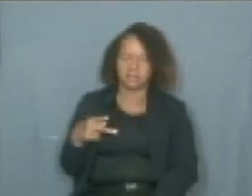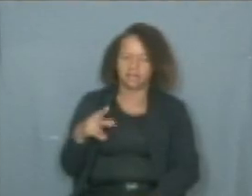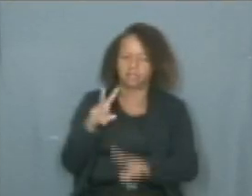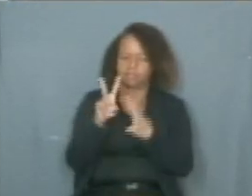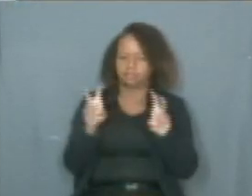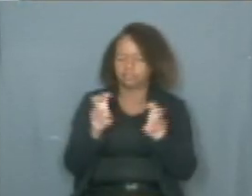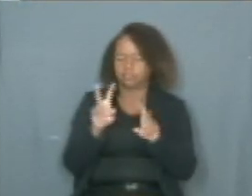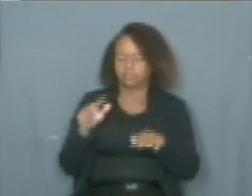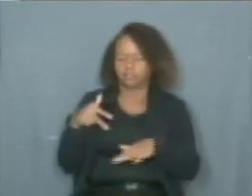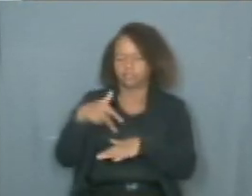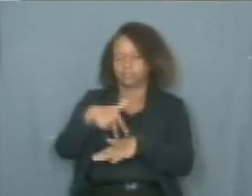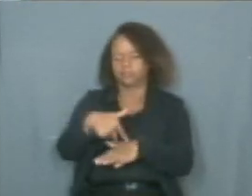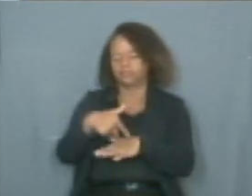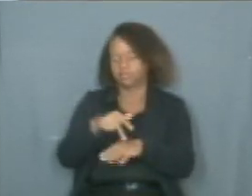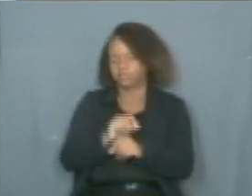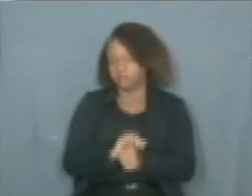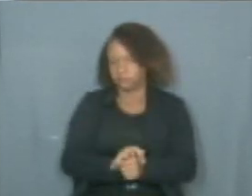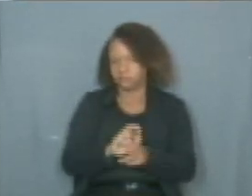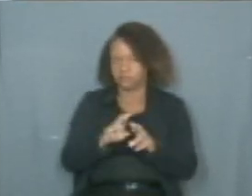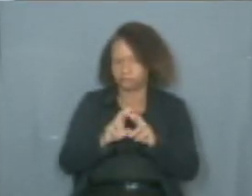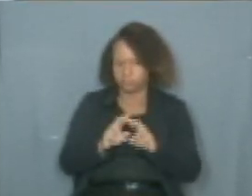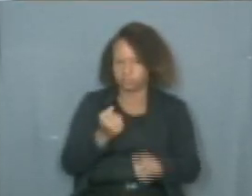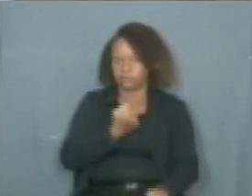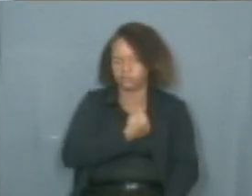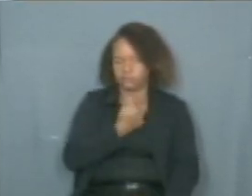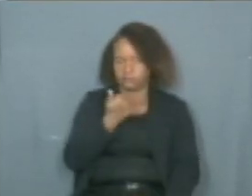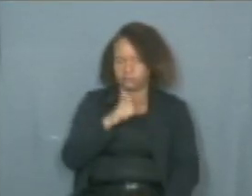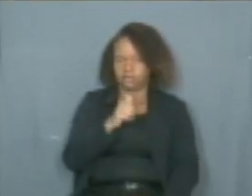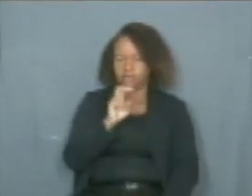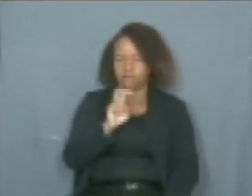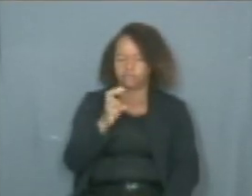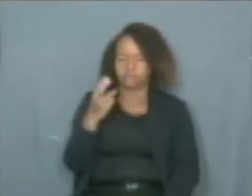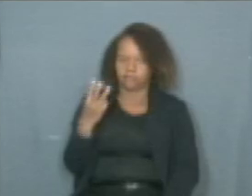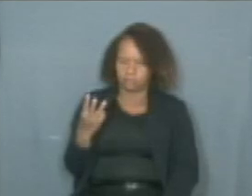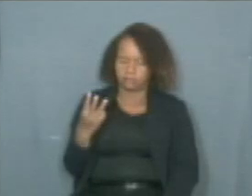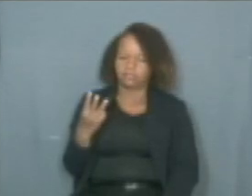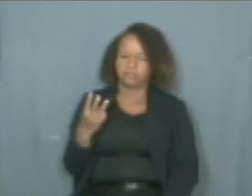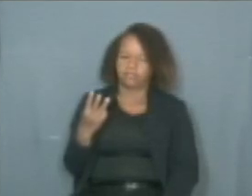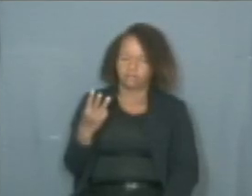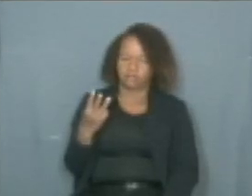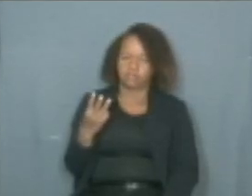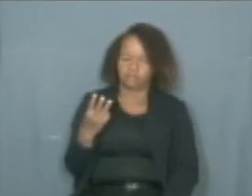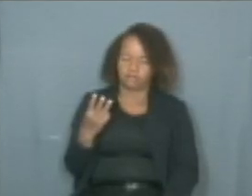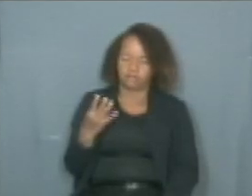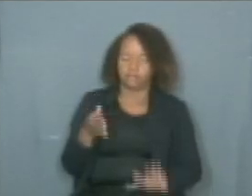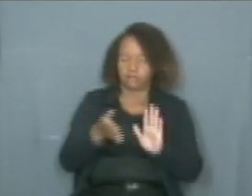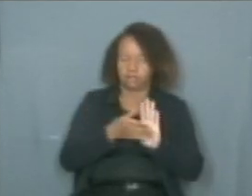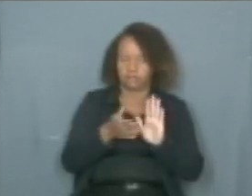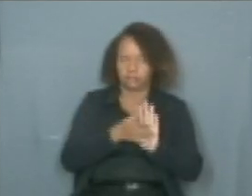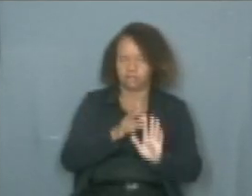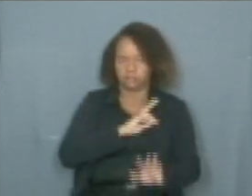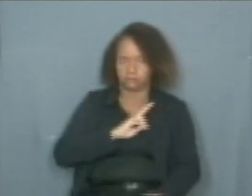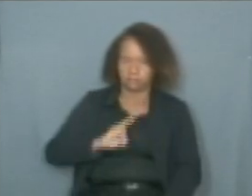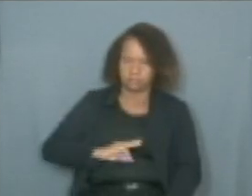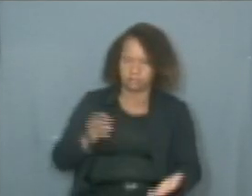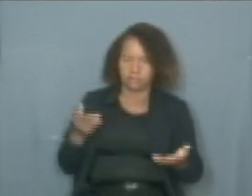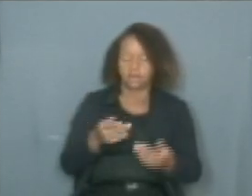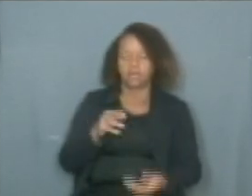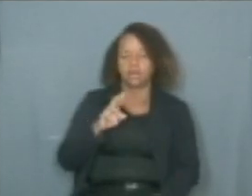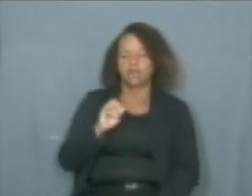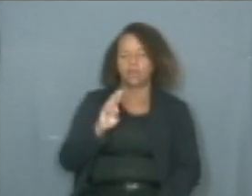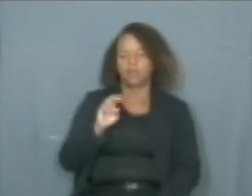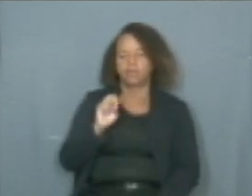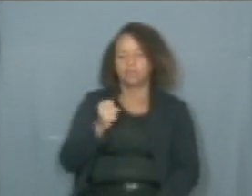O tema que me traz à tribuna é o requerimento de número 1153, de autoria do vereador Agora é Rubens,